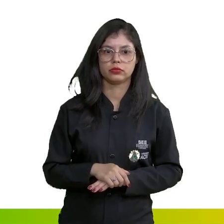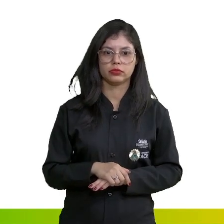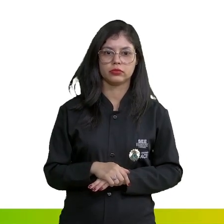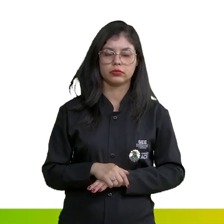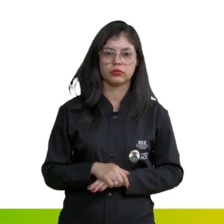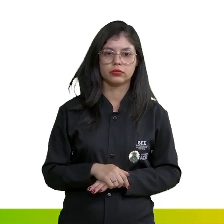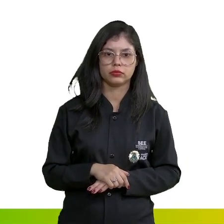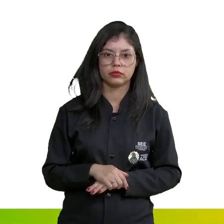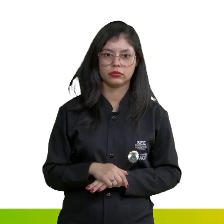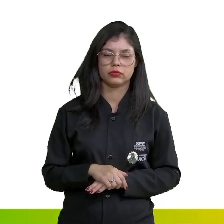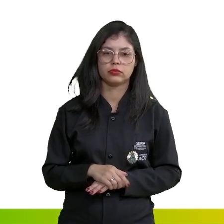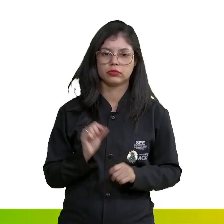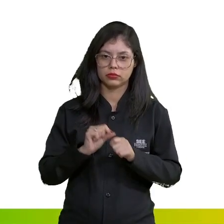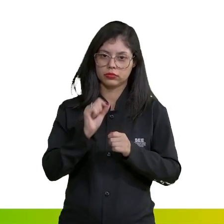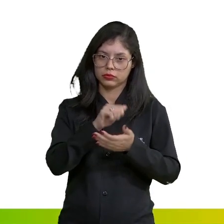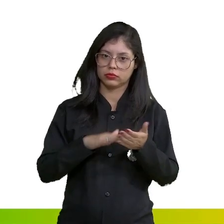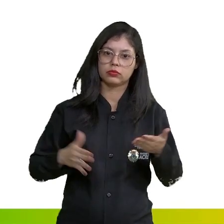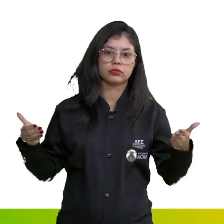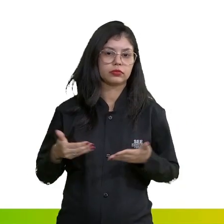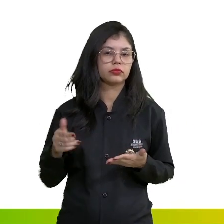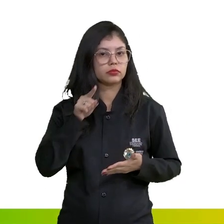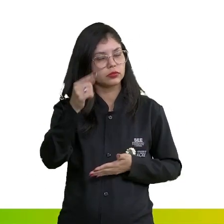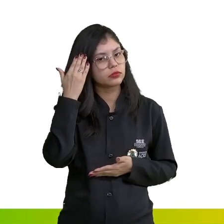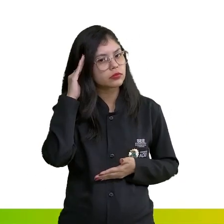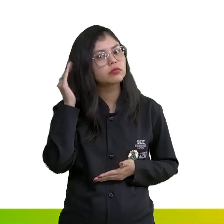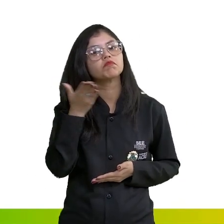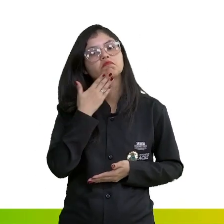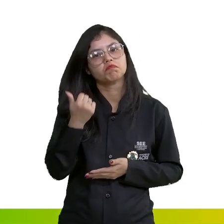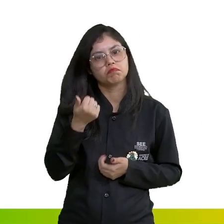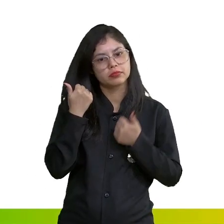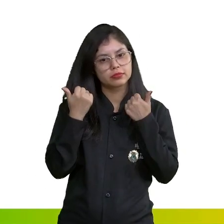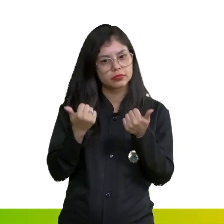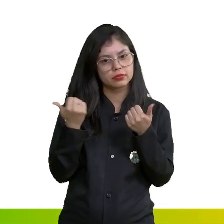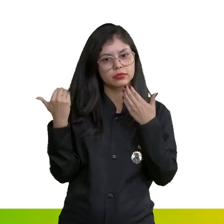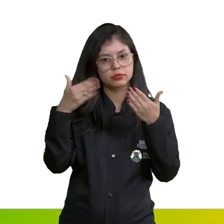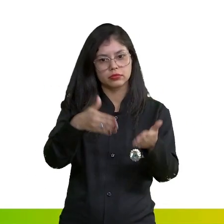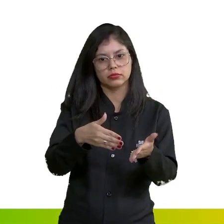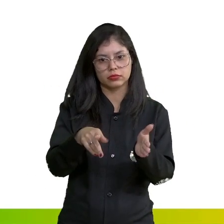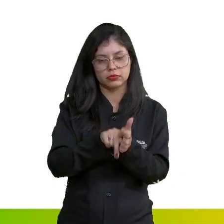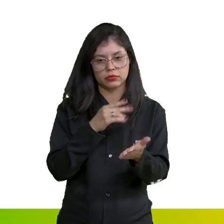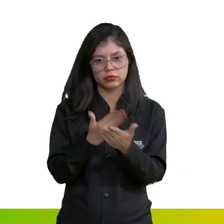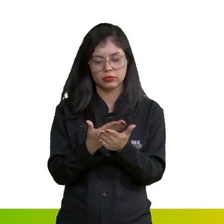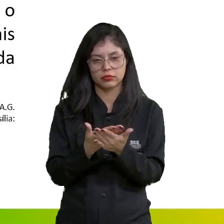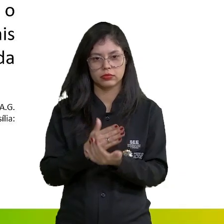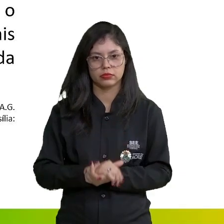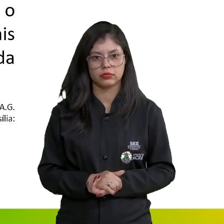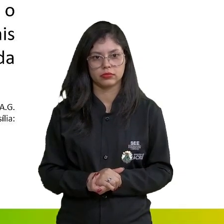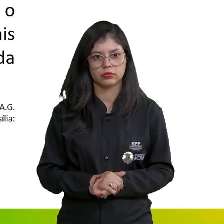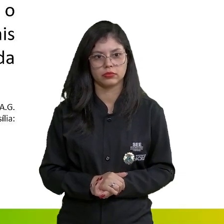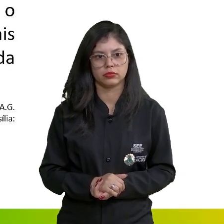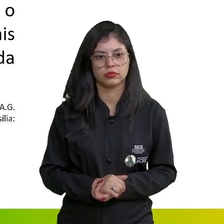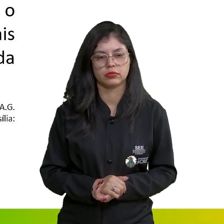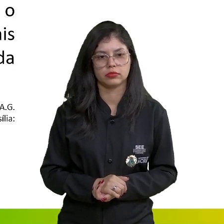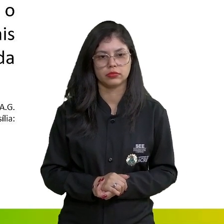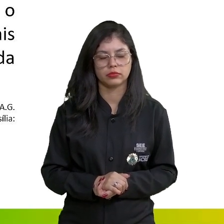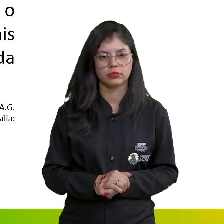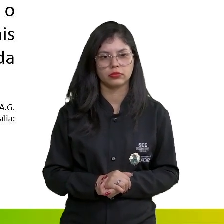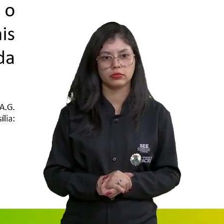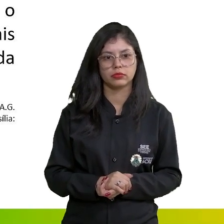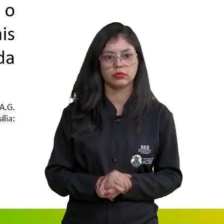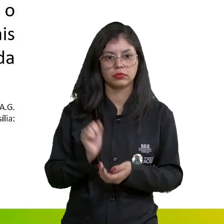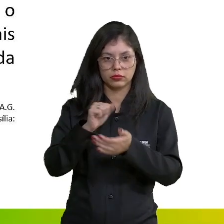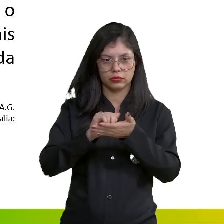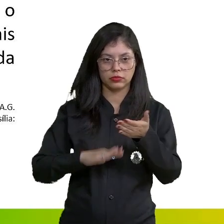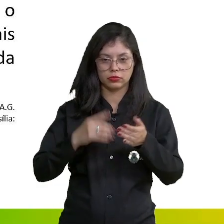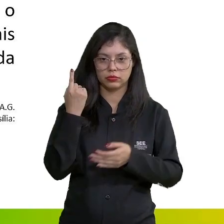vamos realizar algumas atividades para ver se você entendeu o objetivo da aula. Olha só, pessoal,